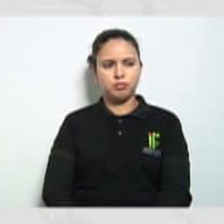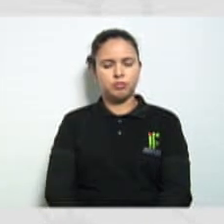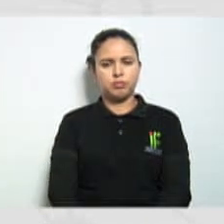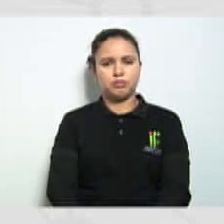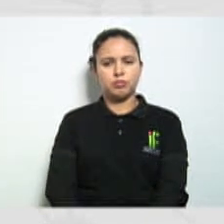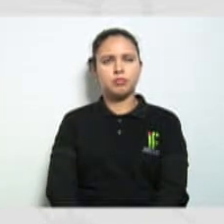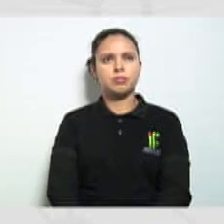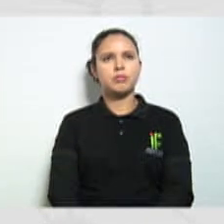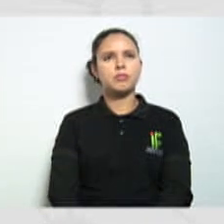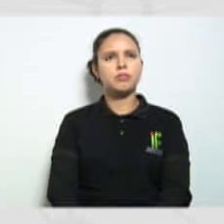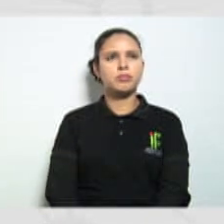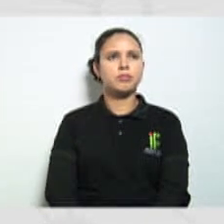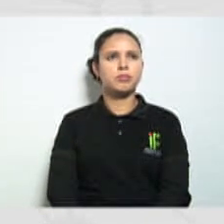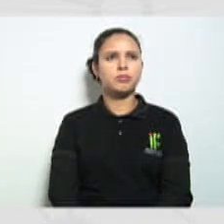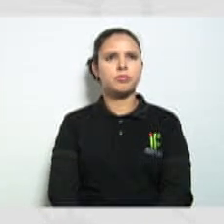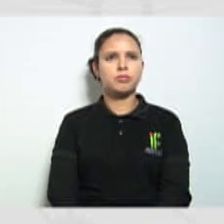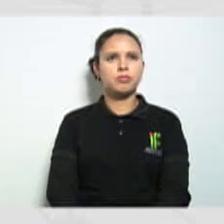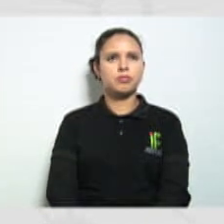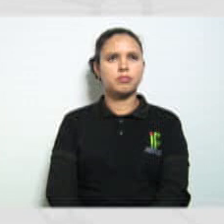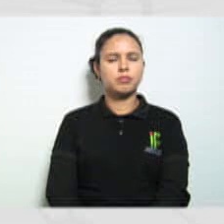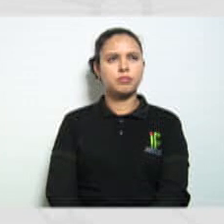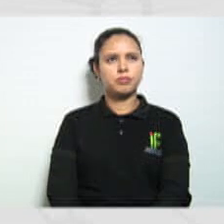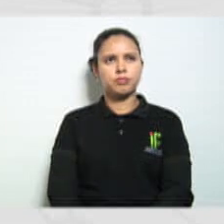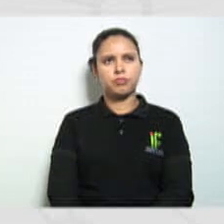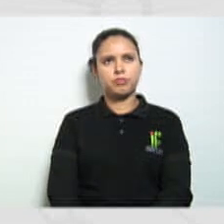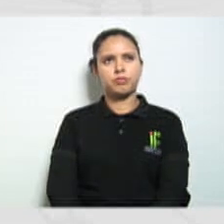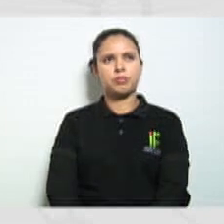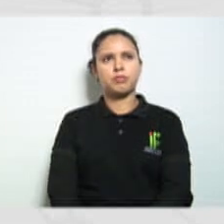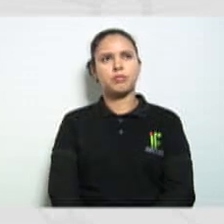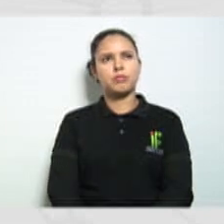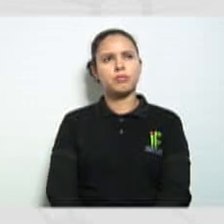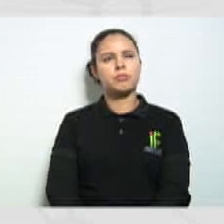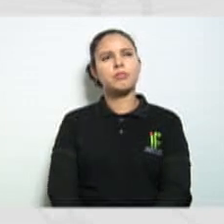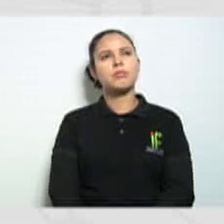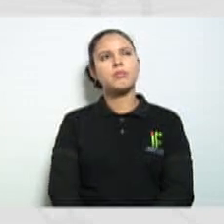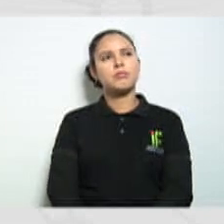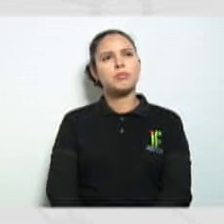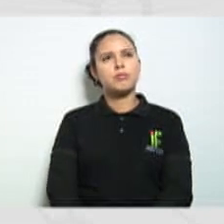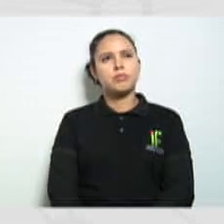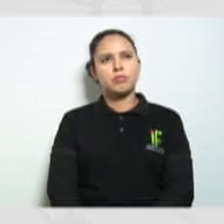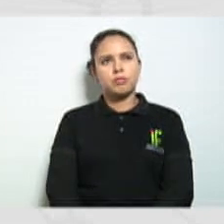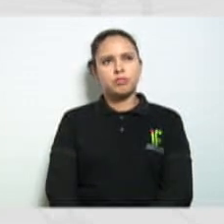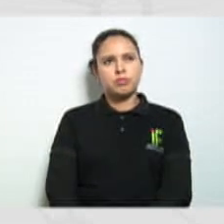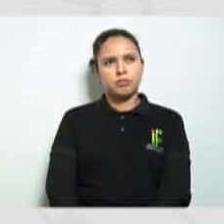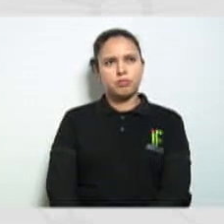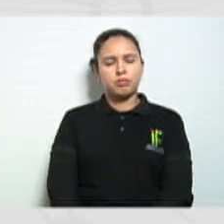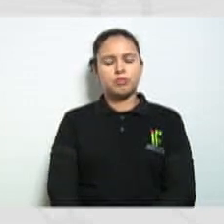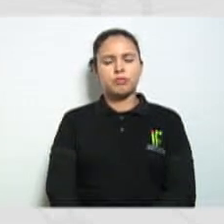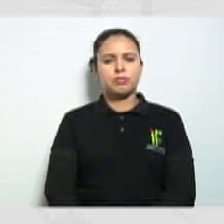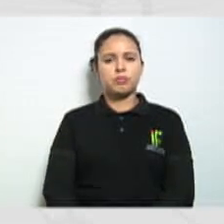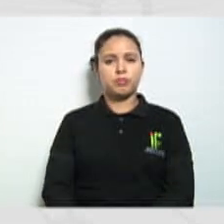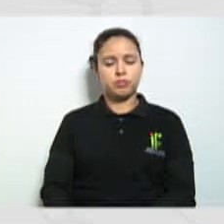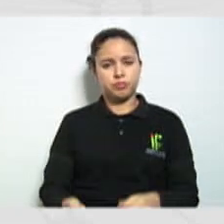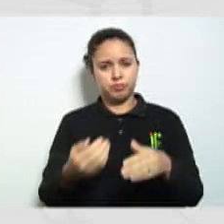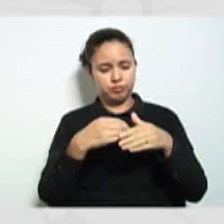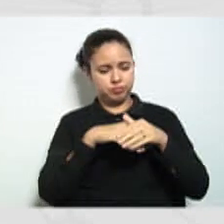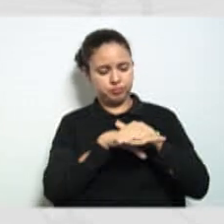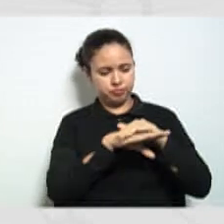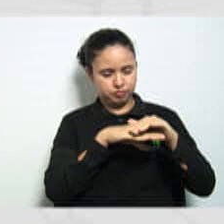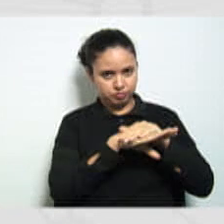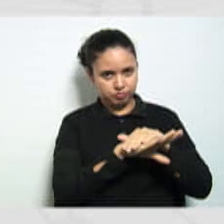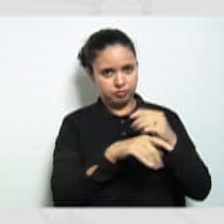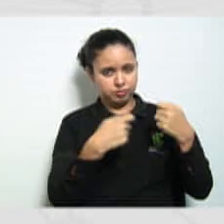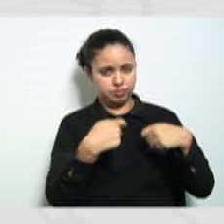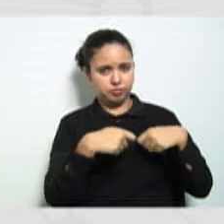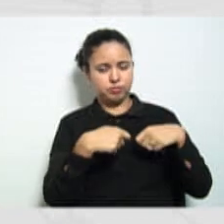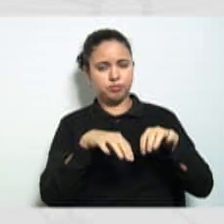Os estoques devem ser segregados por origem dos associados ou de terceiros, mesmo que se refiram a produtos iguais e